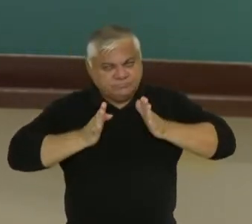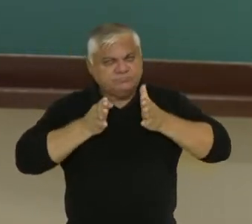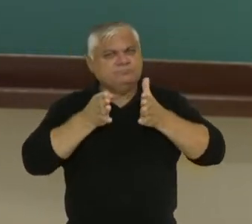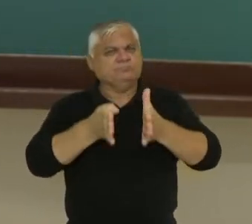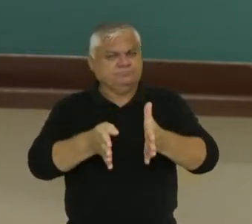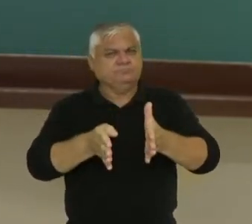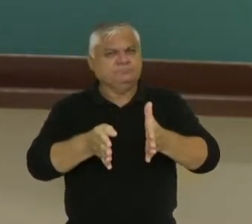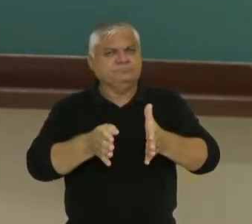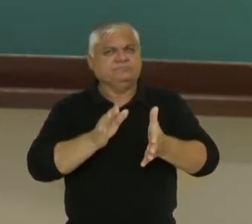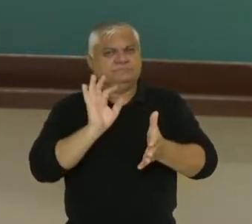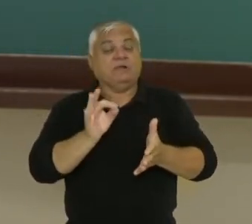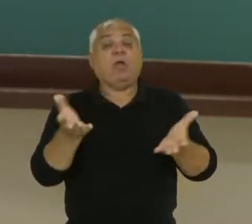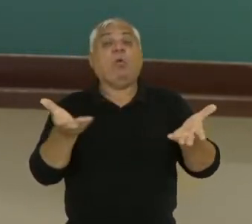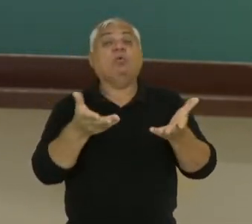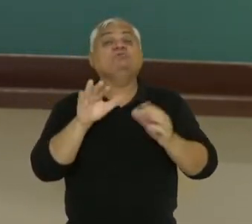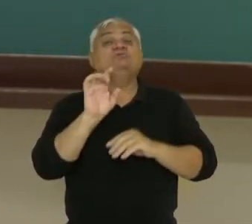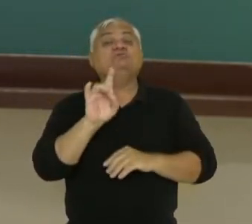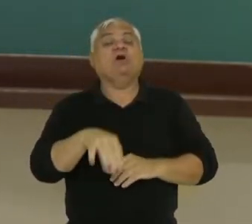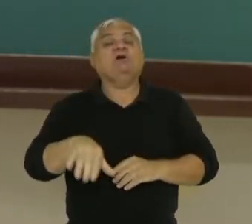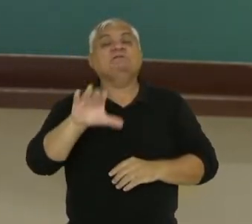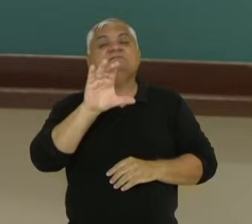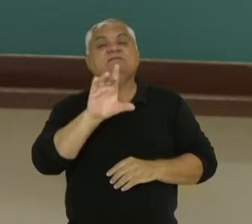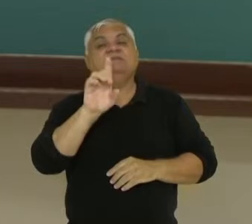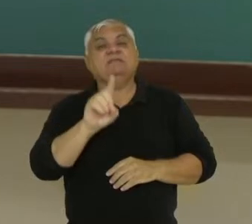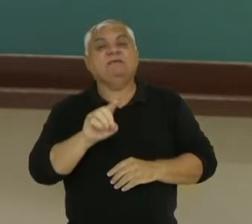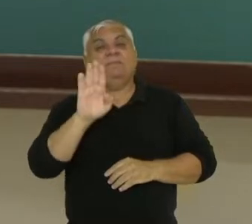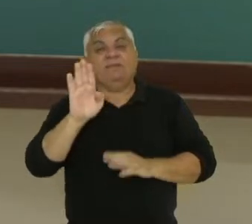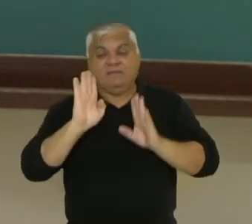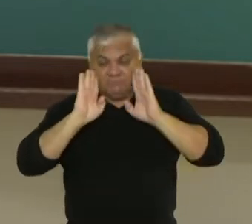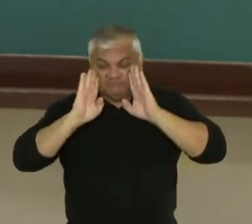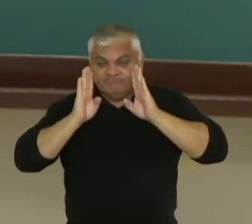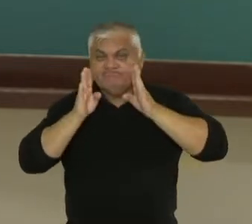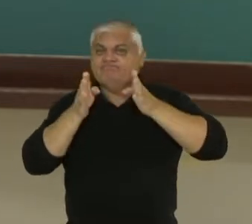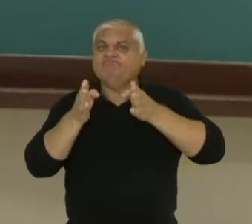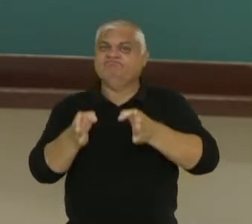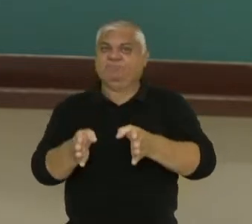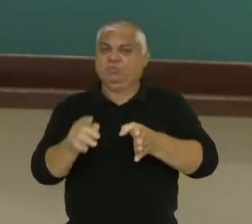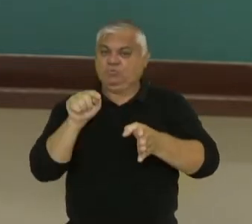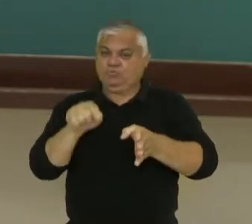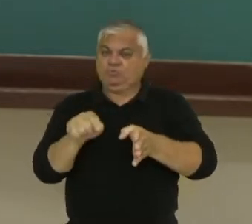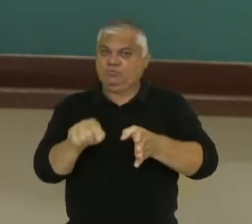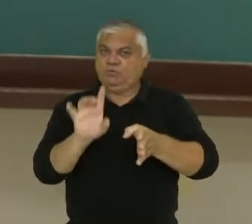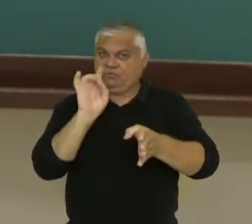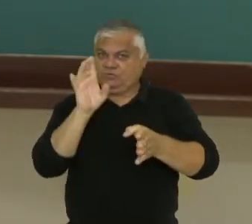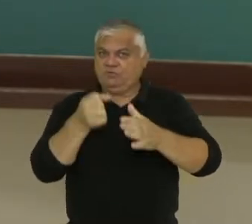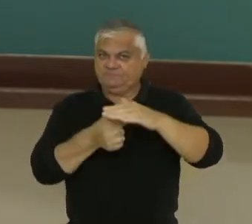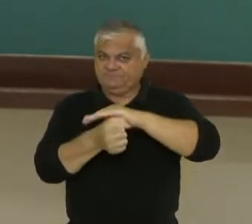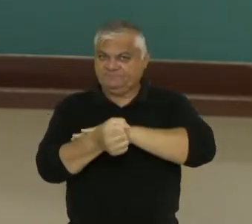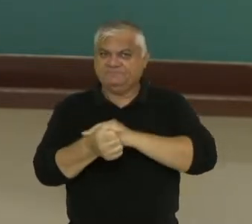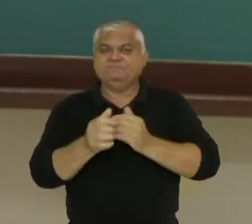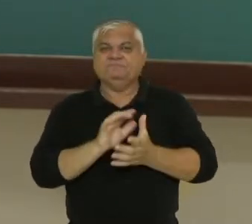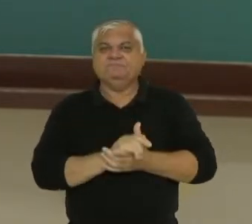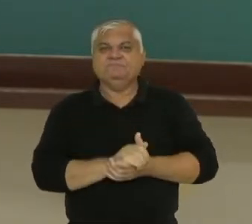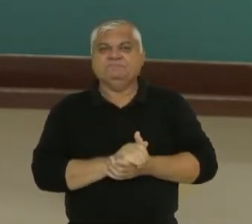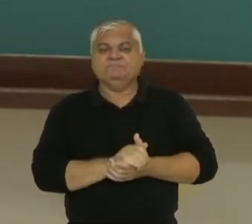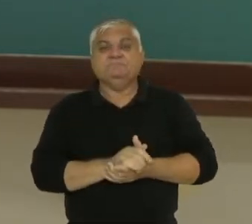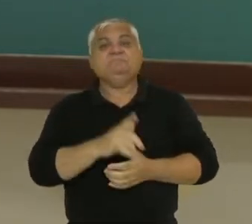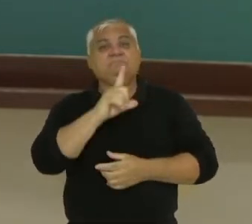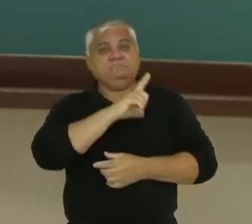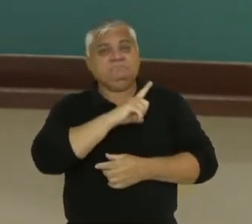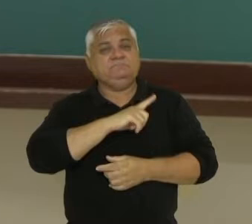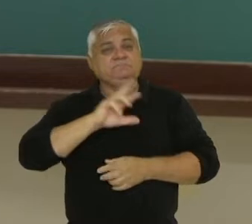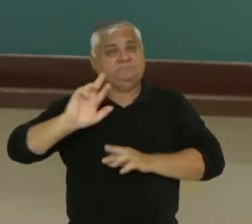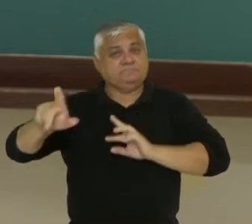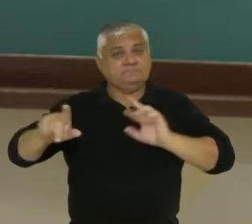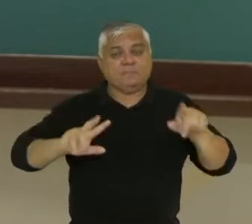falar sobre a renda fixa. Hoje nós vamos nos limitar a falar mais a respeito do CDB. Como eu falei, há uma grande